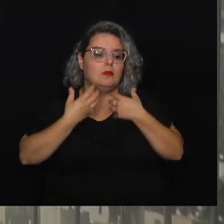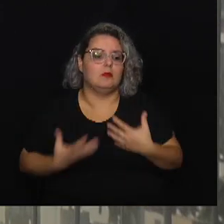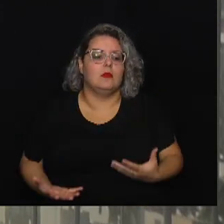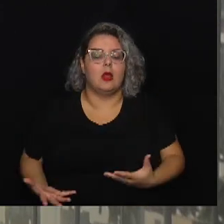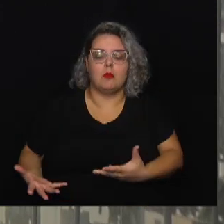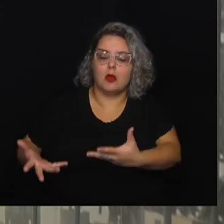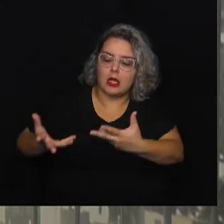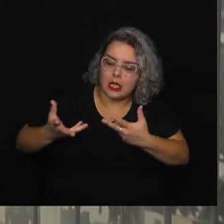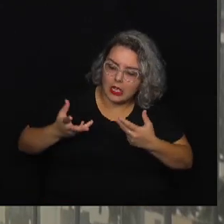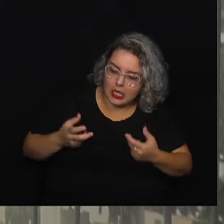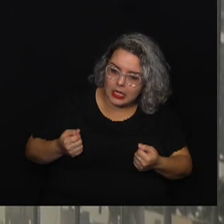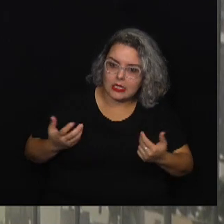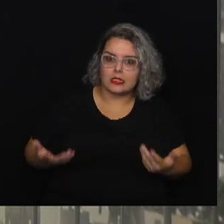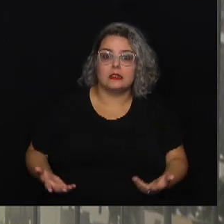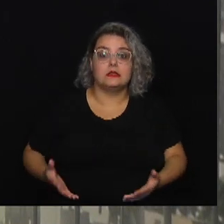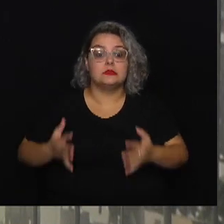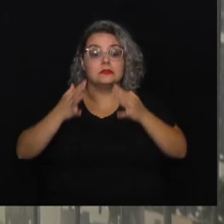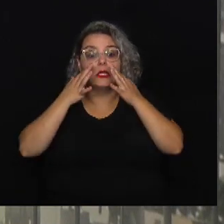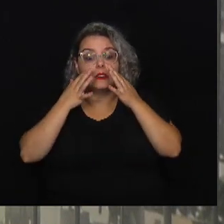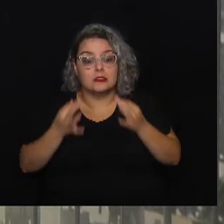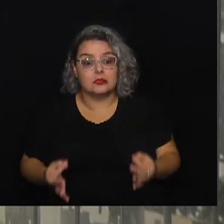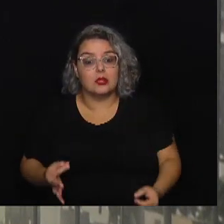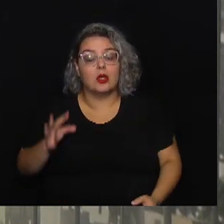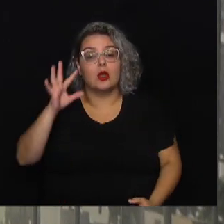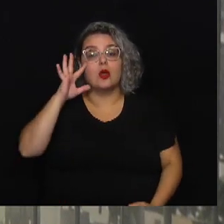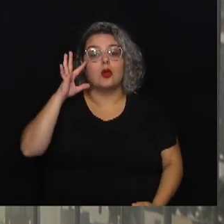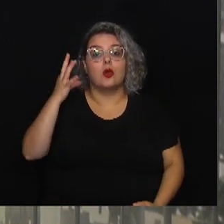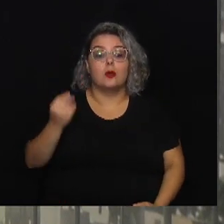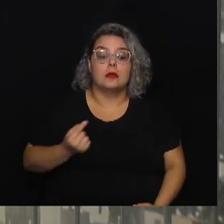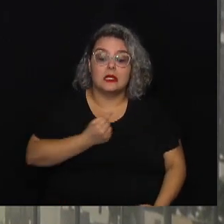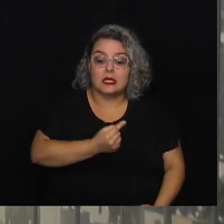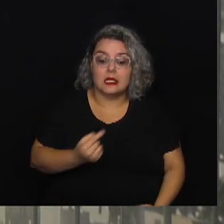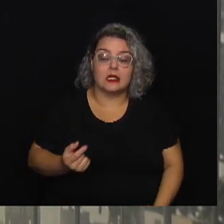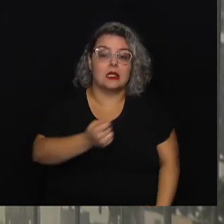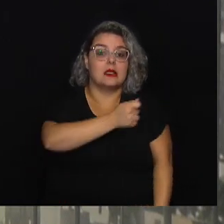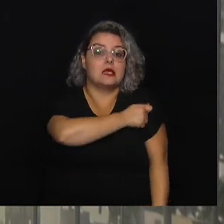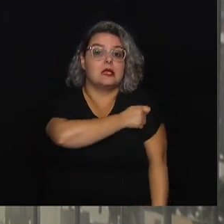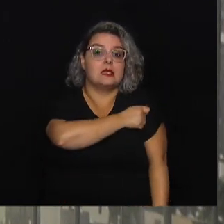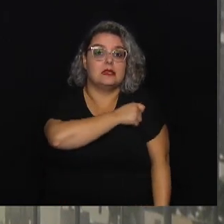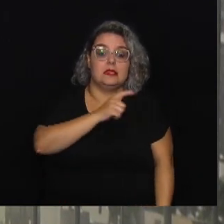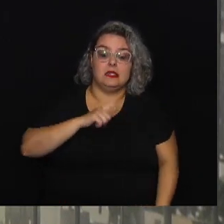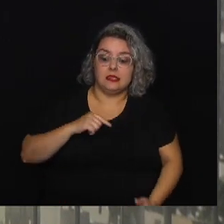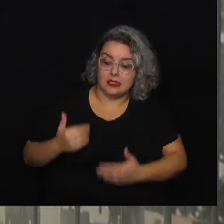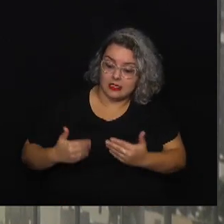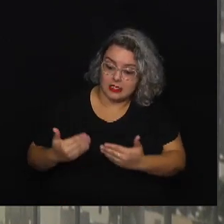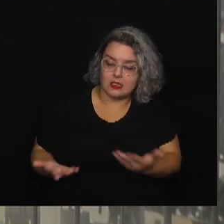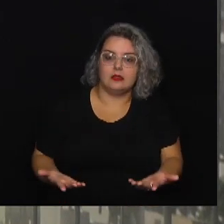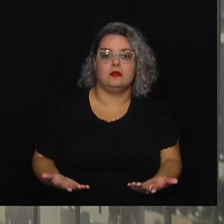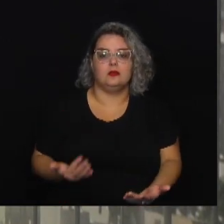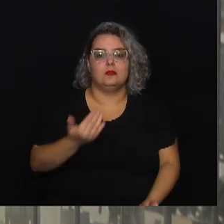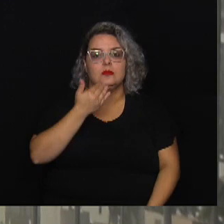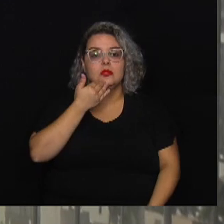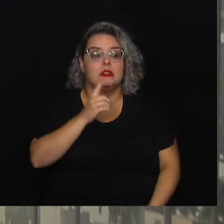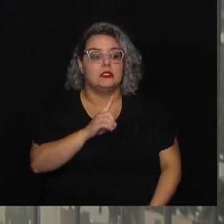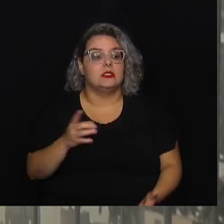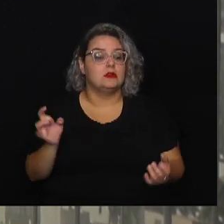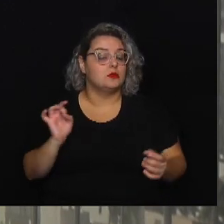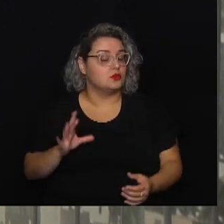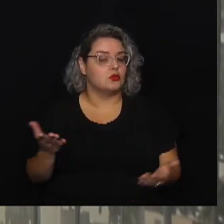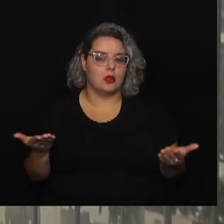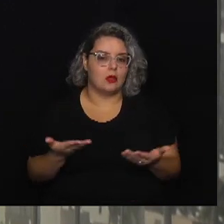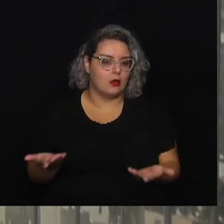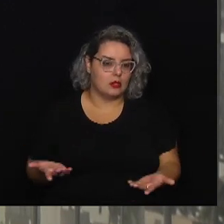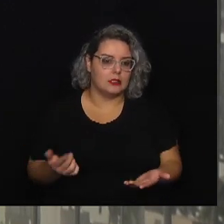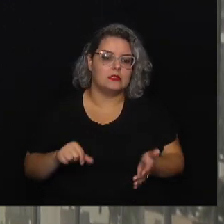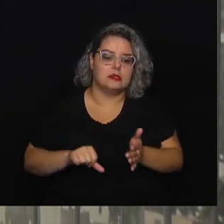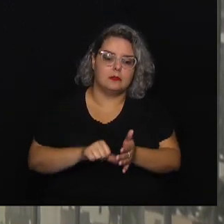recepção, ter atenção, compreender que cada aluno tem uma trajetória e uma demanda, e não só agora nessa primeira